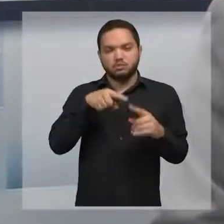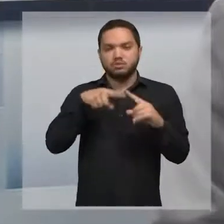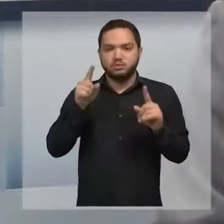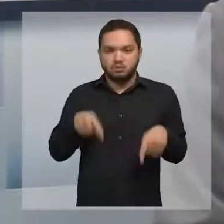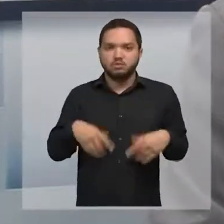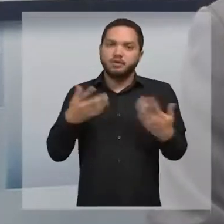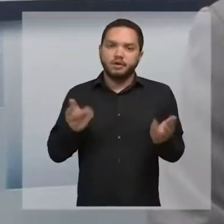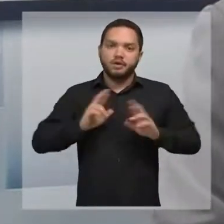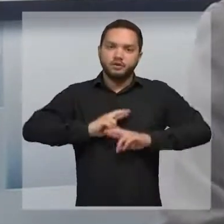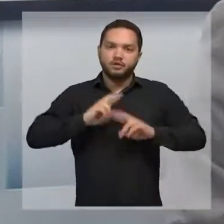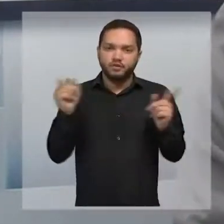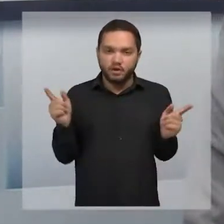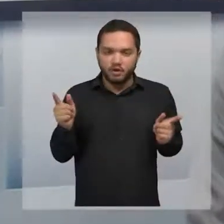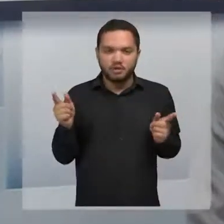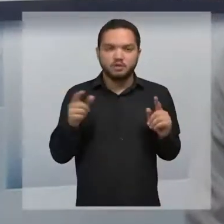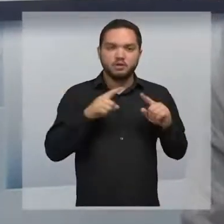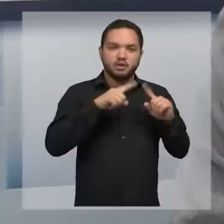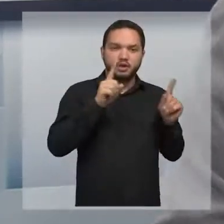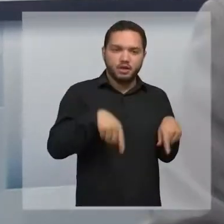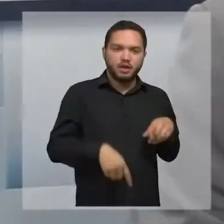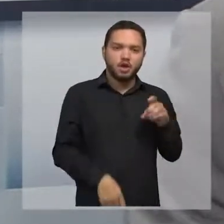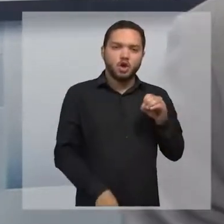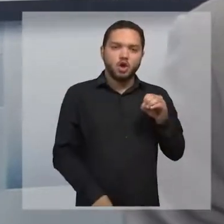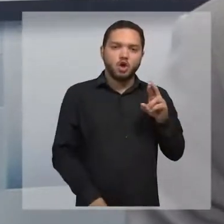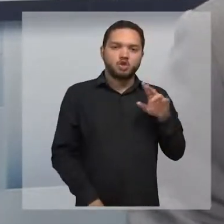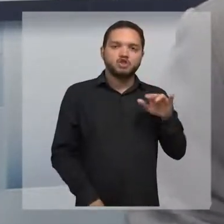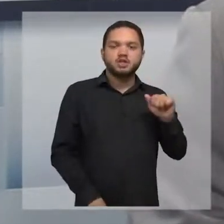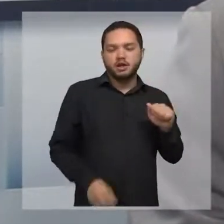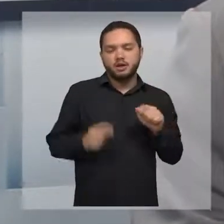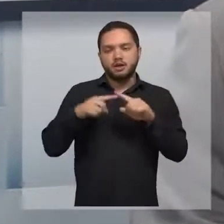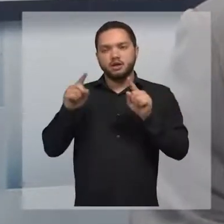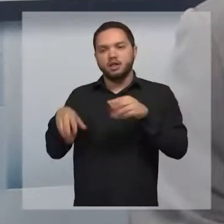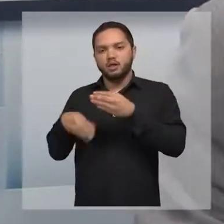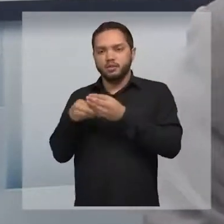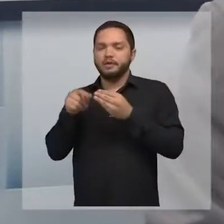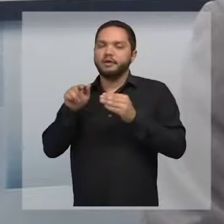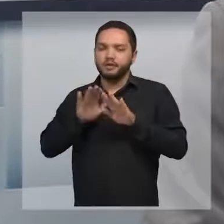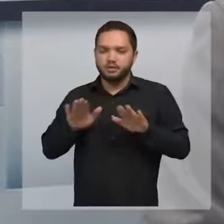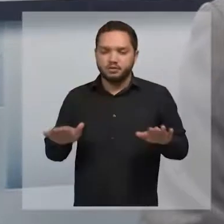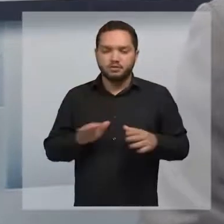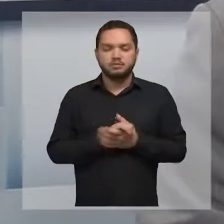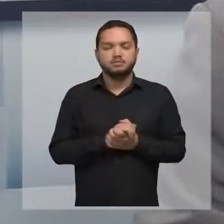norma. Então, a grande diferença entre uma lei ordinária e uma lei complementar é o quórum de